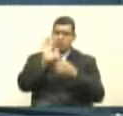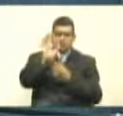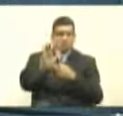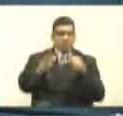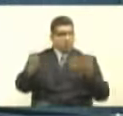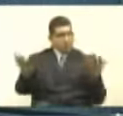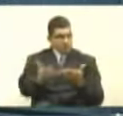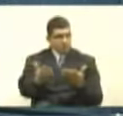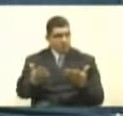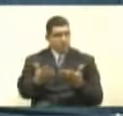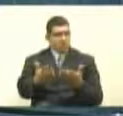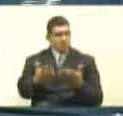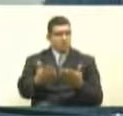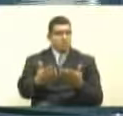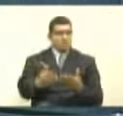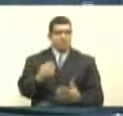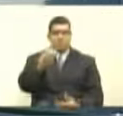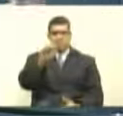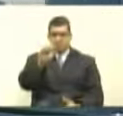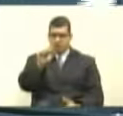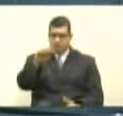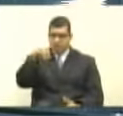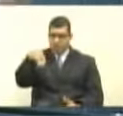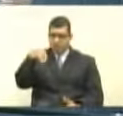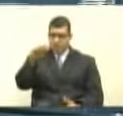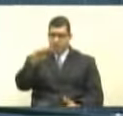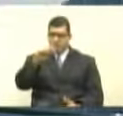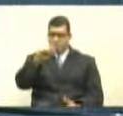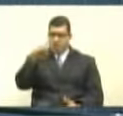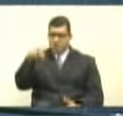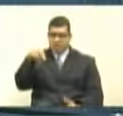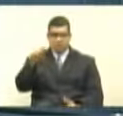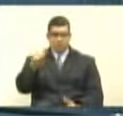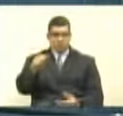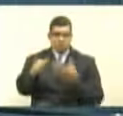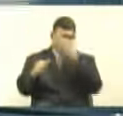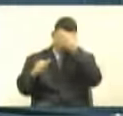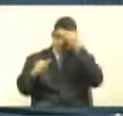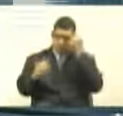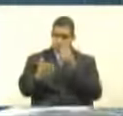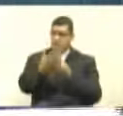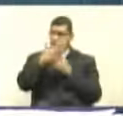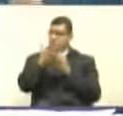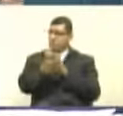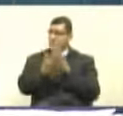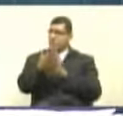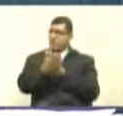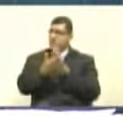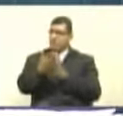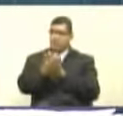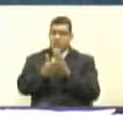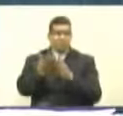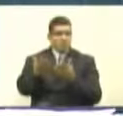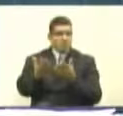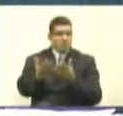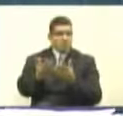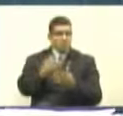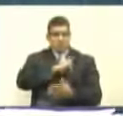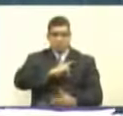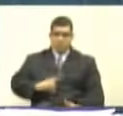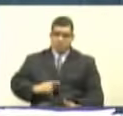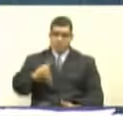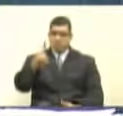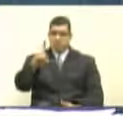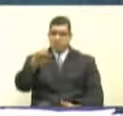mãos, a Amazonprev não esqueceu de recolher as custas em nenhum deles quando recorreu, deputado Davi